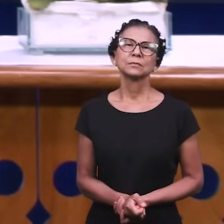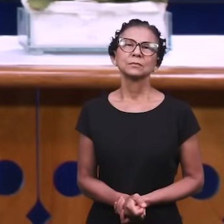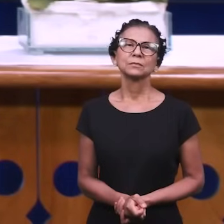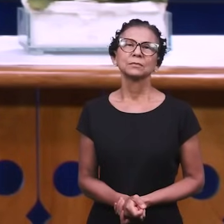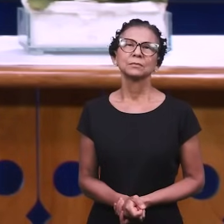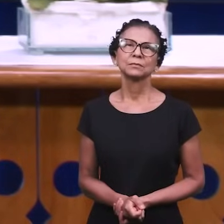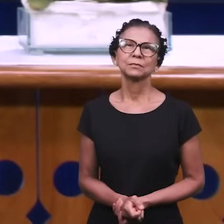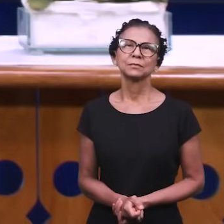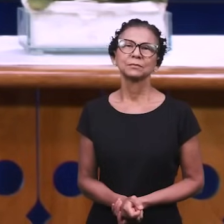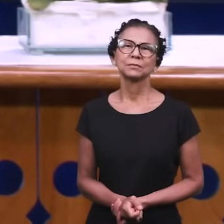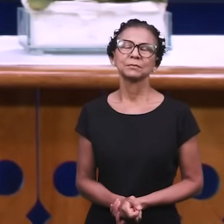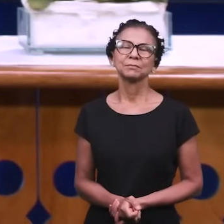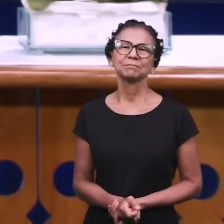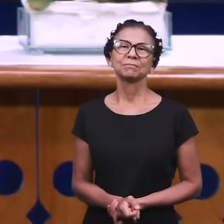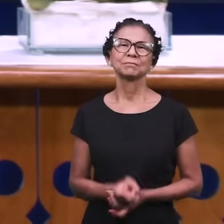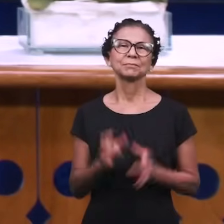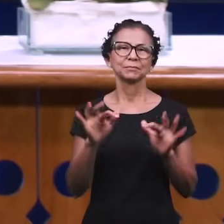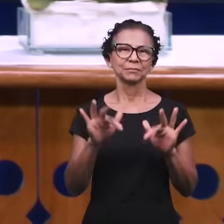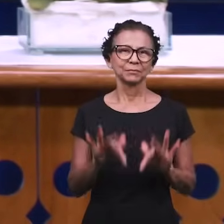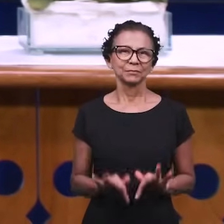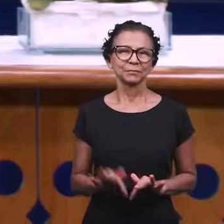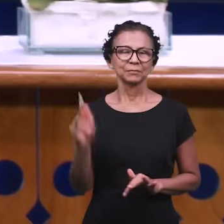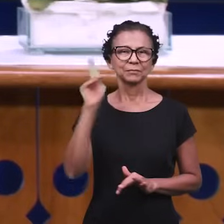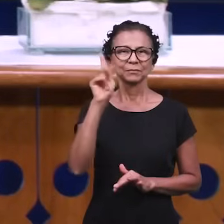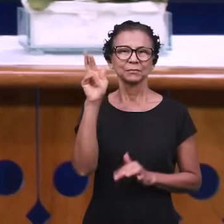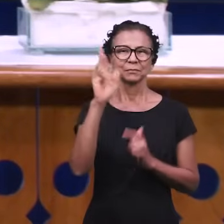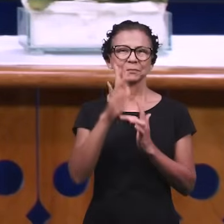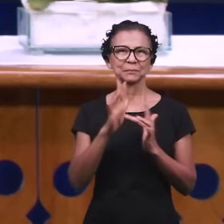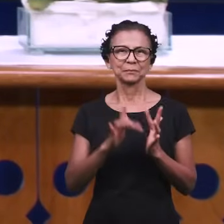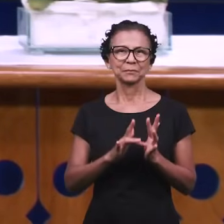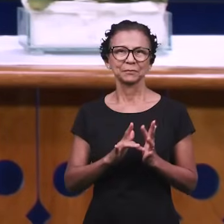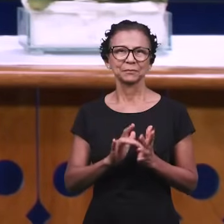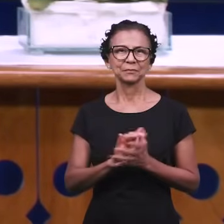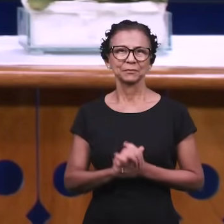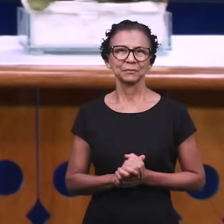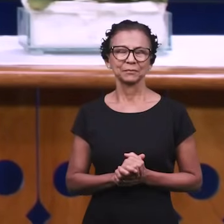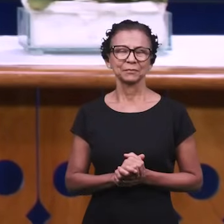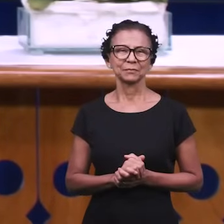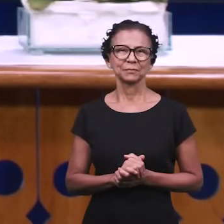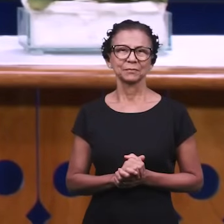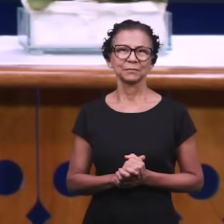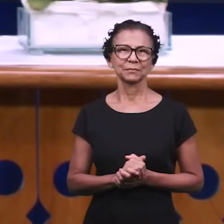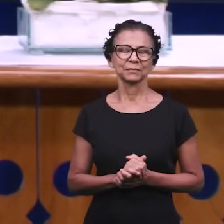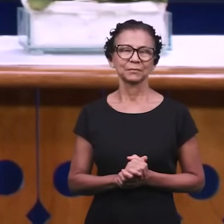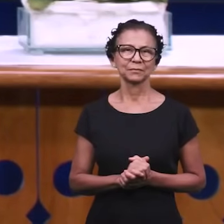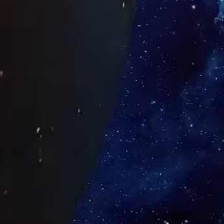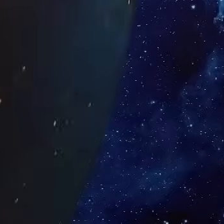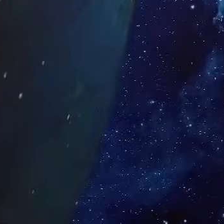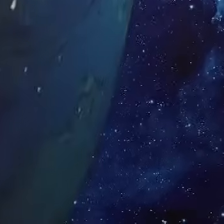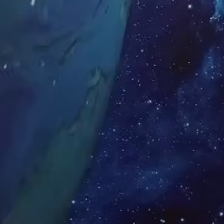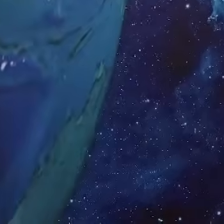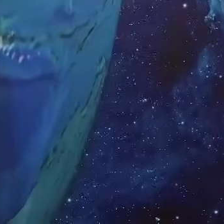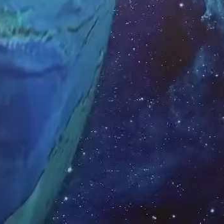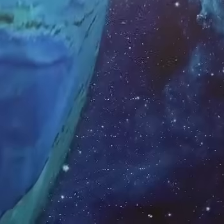707 3076. Desta forma, nosso culto se encerra. A paz do Senhor Jesus a todos.